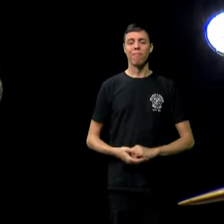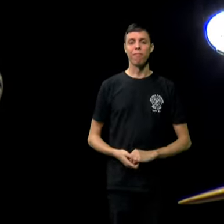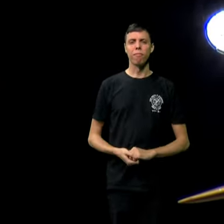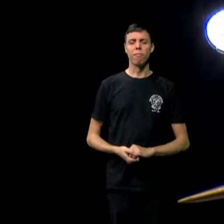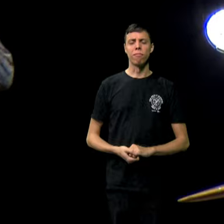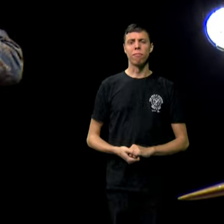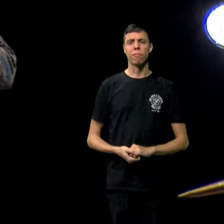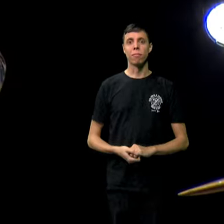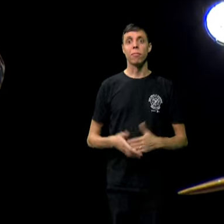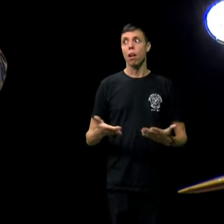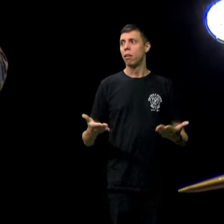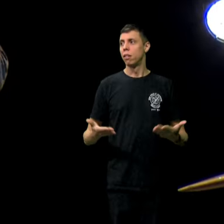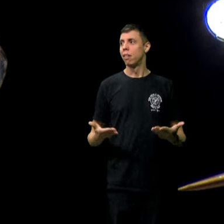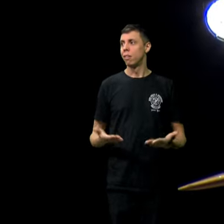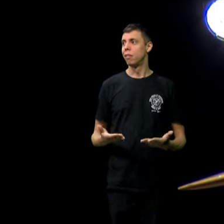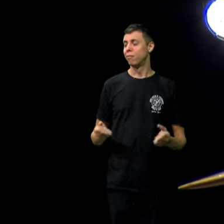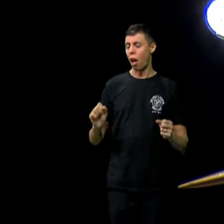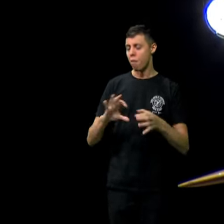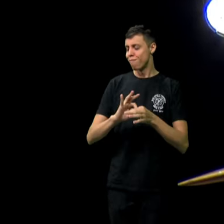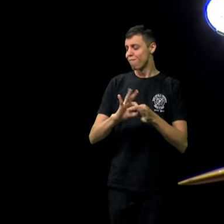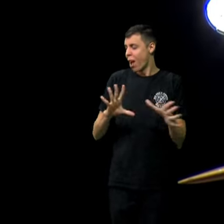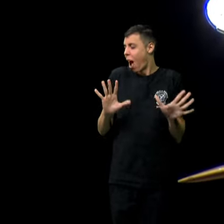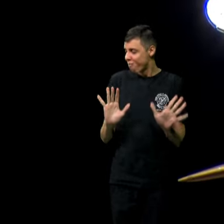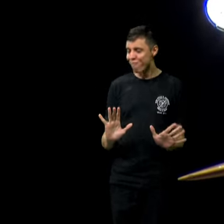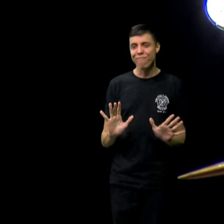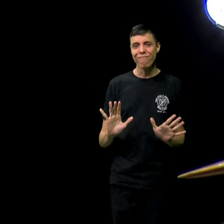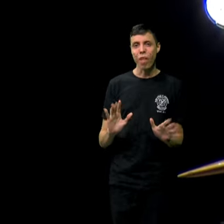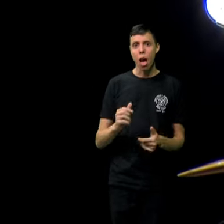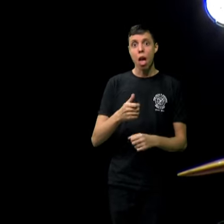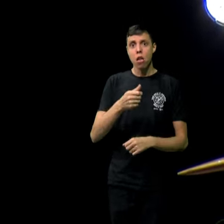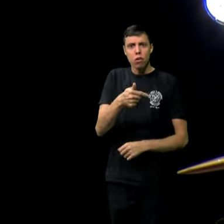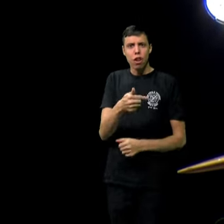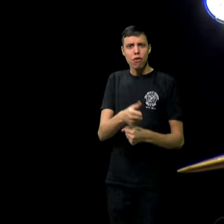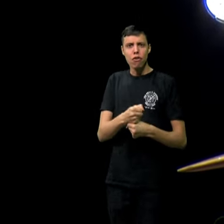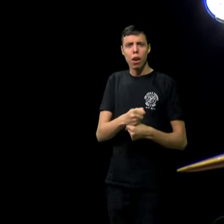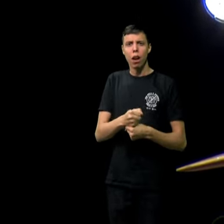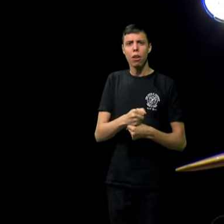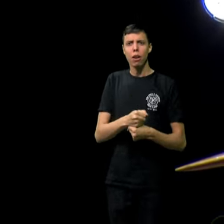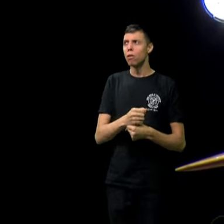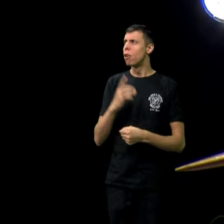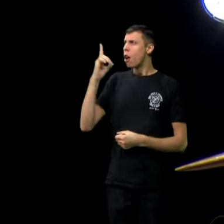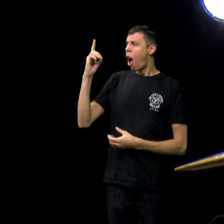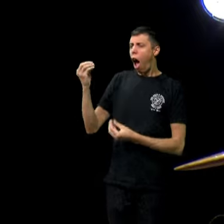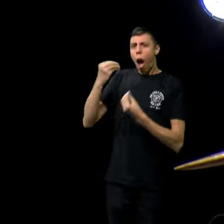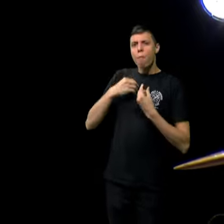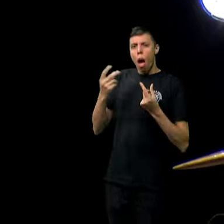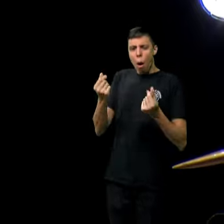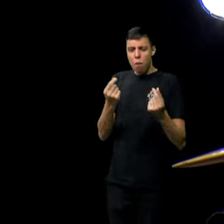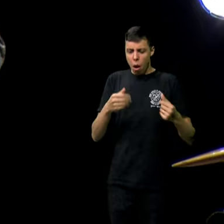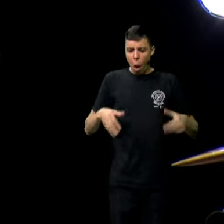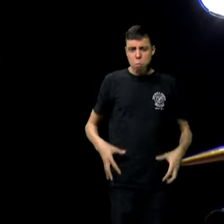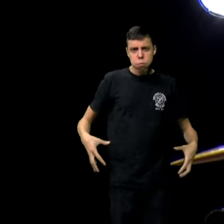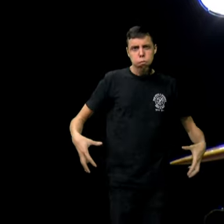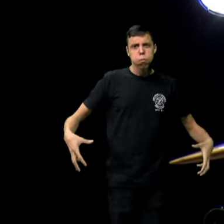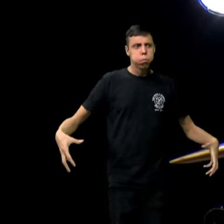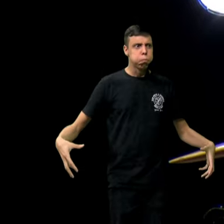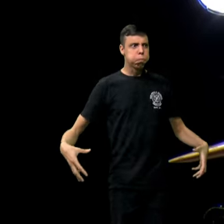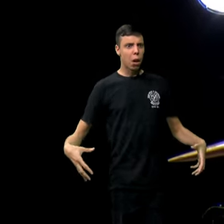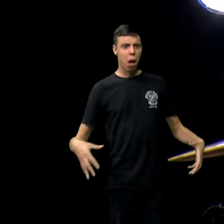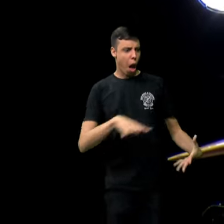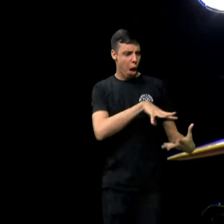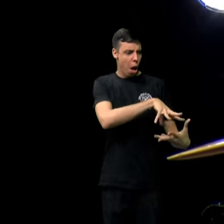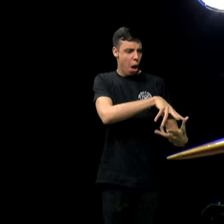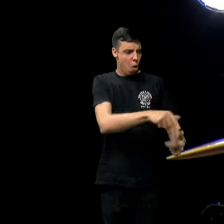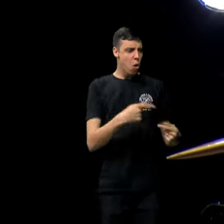Assim que agora eu vou sair livre. 7 anos vou acumular, se o Senhor me dar tanto dinheiro. Depois dos 7 anos eu vou pregar aos 4 cantos da